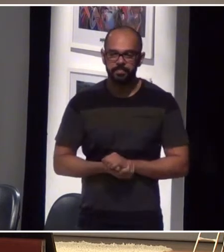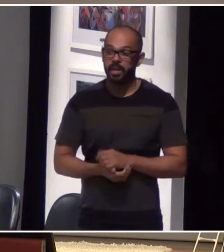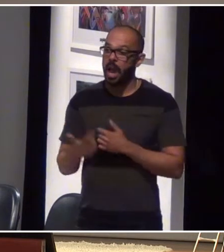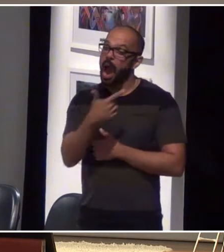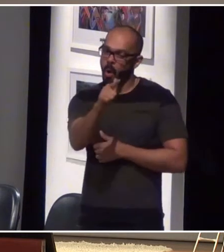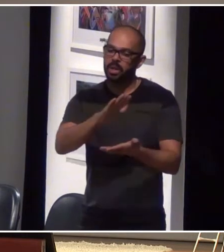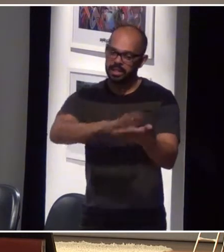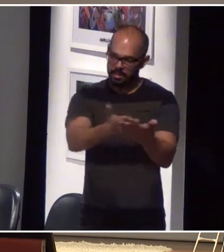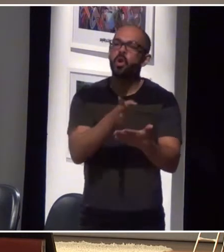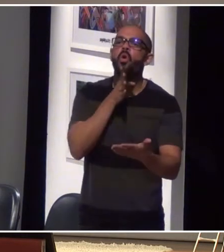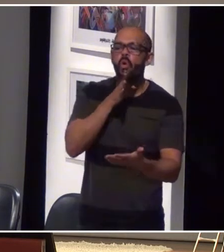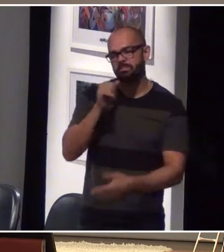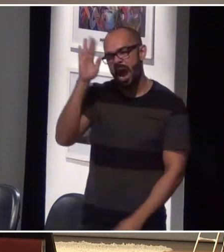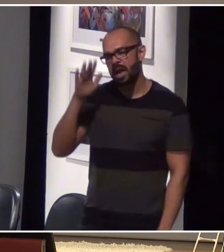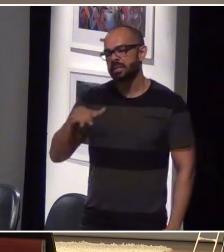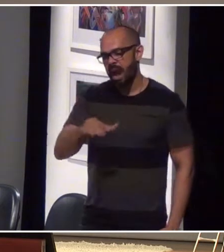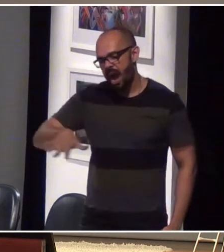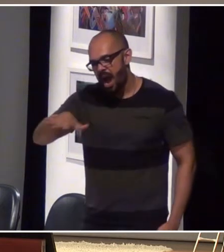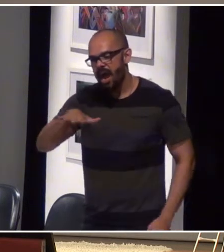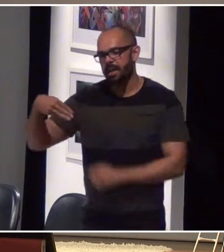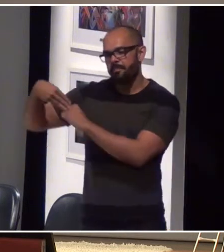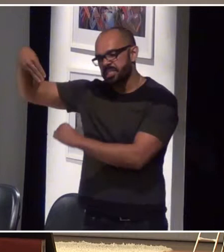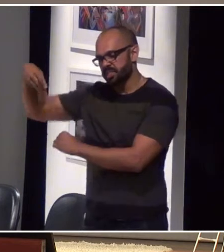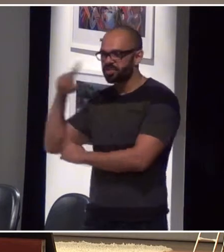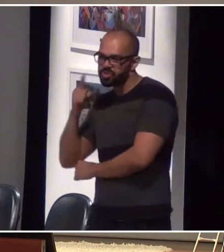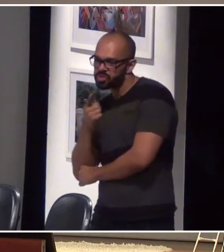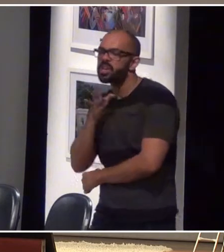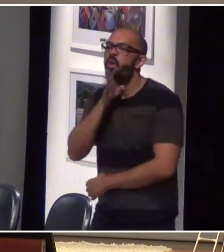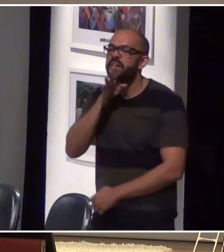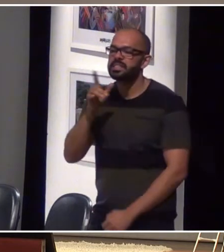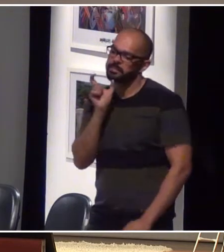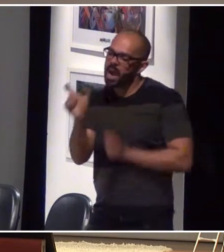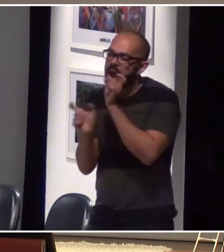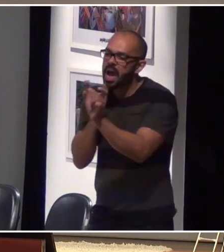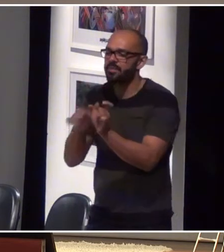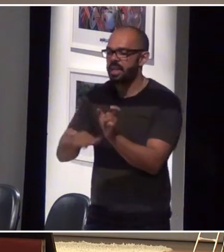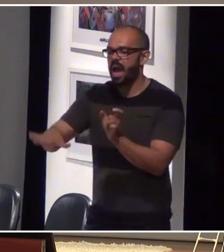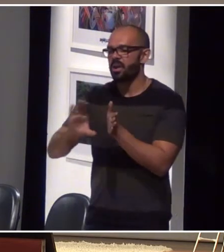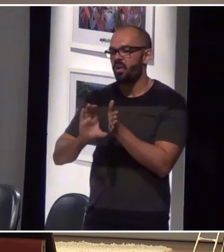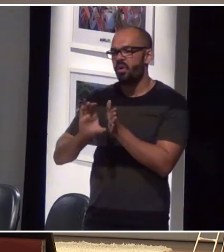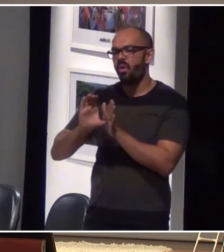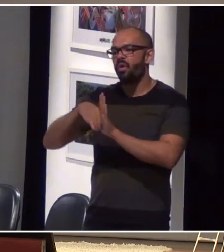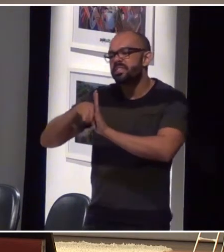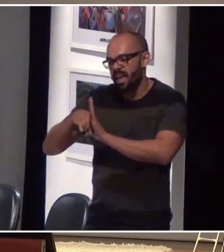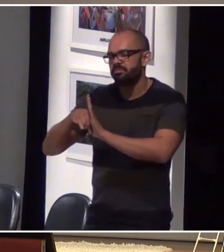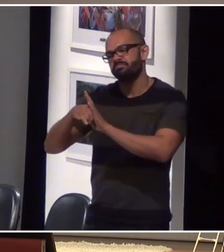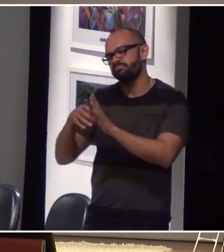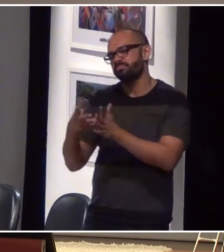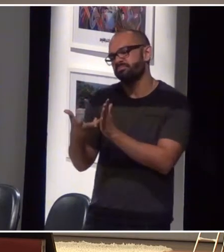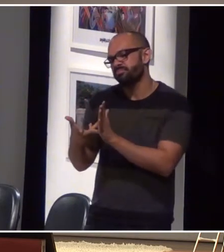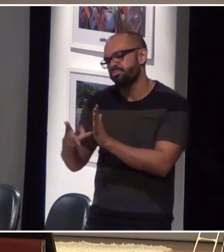outra intérprete já conhecia mais essa mestranda surda e conhecia o jargão da área. E aí a fluência do texto era